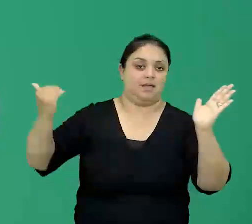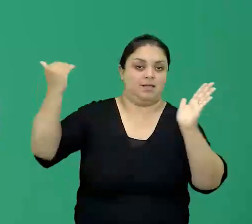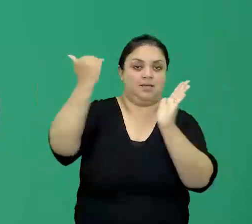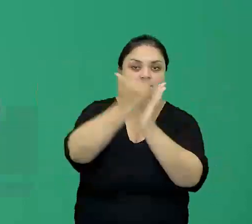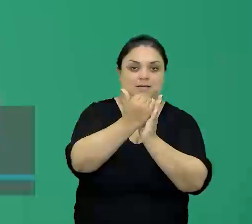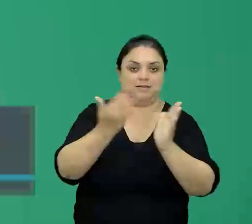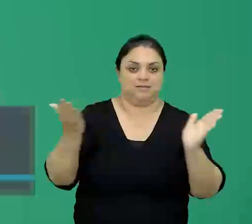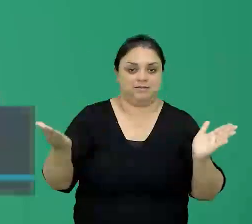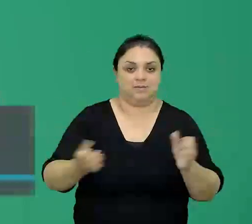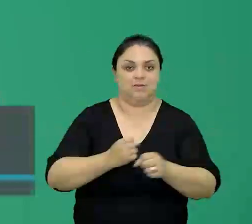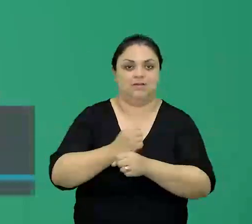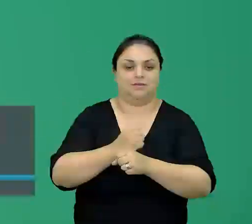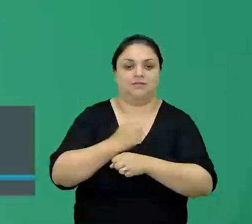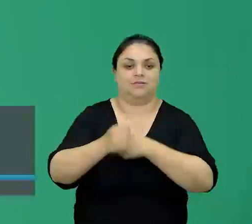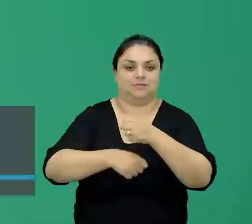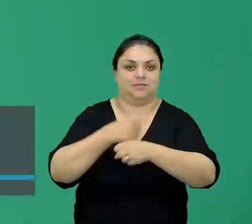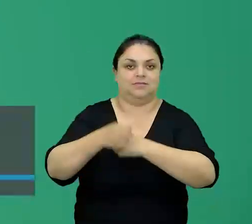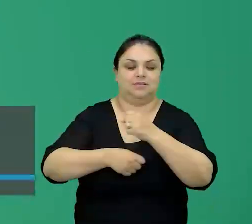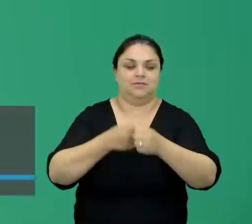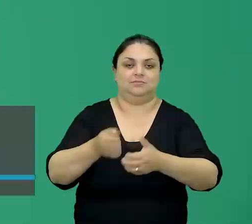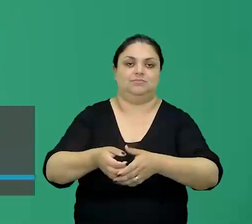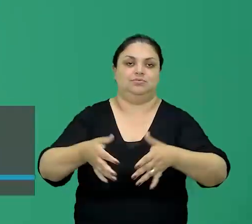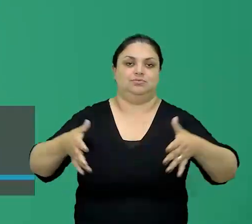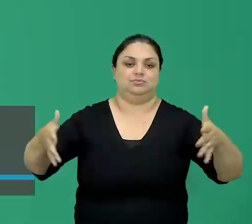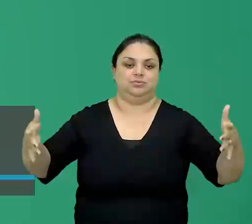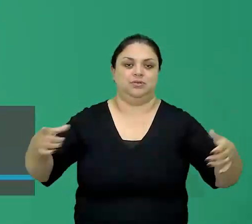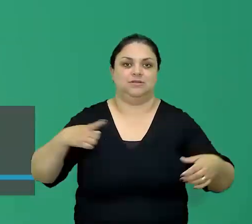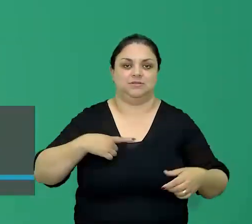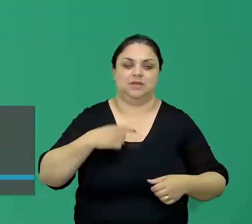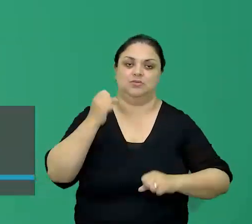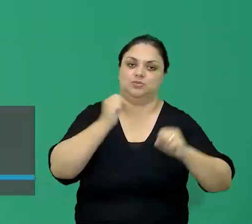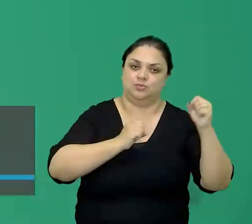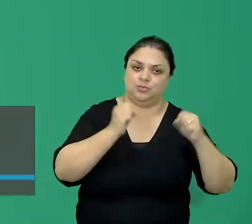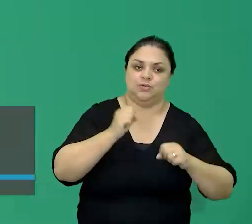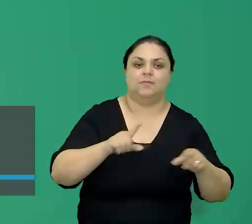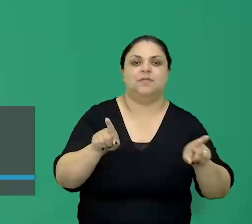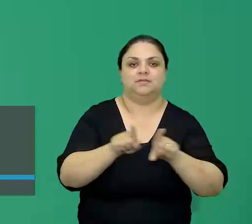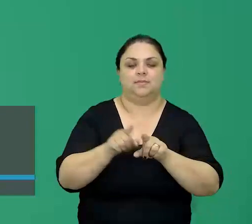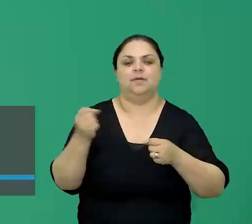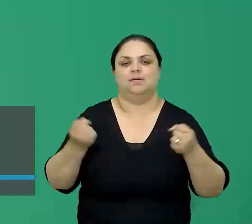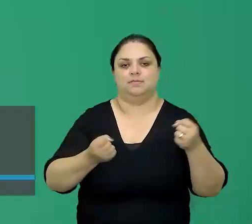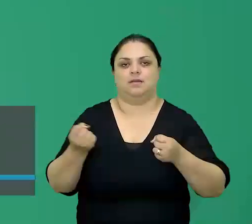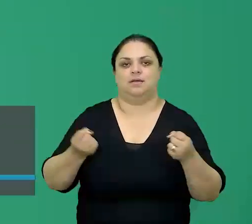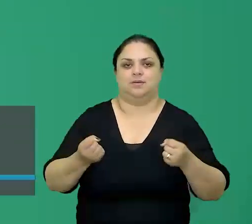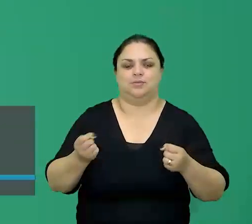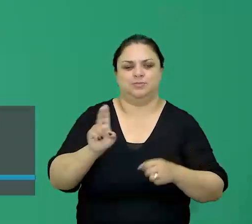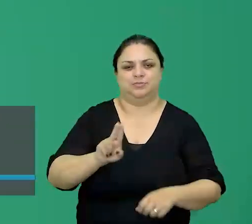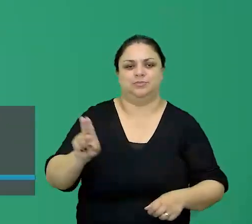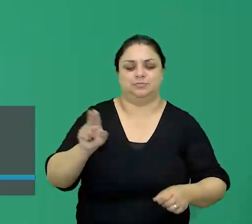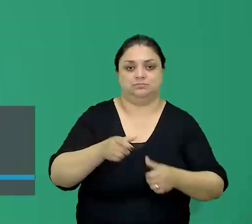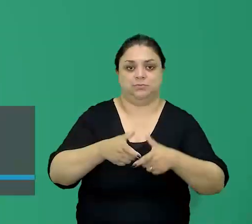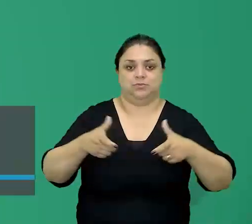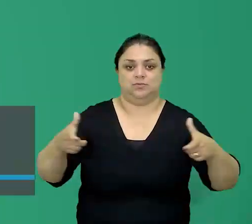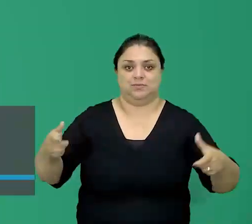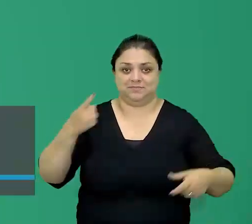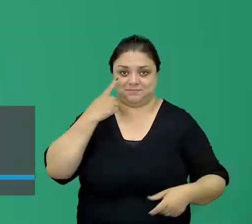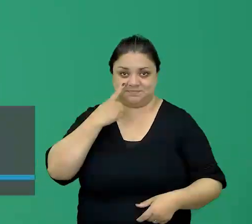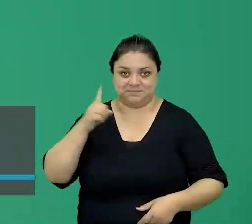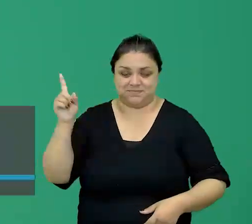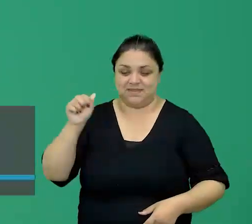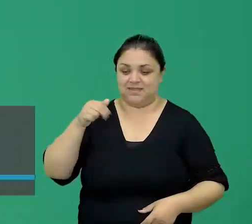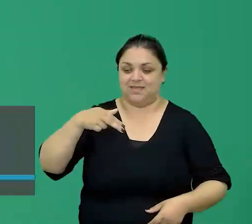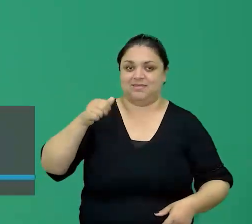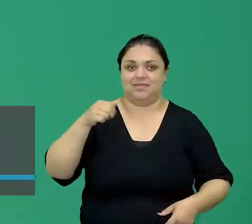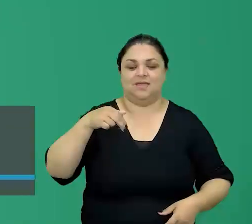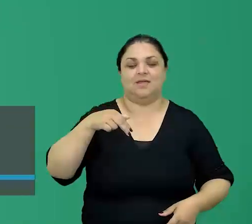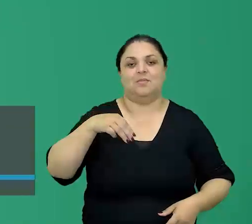utilizar esse combustível na indústria e também nos automóveis. Beleza? Então, a gente viu esse mapa de anamorfose que